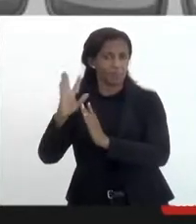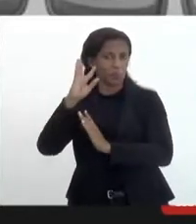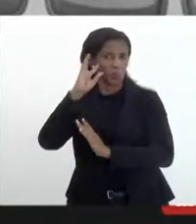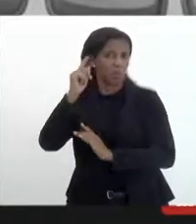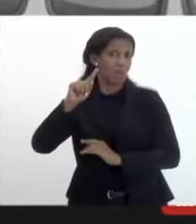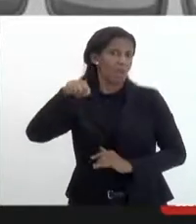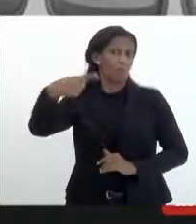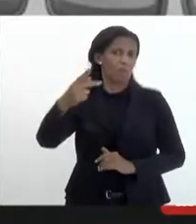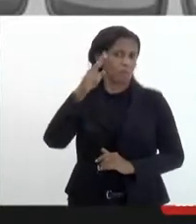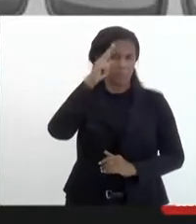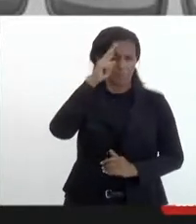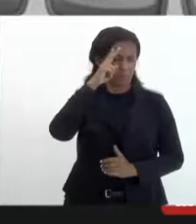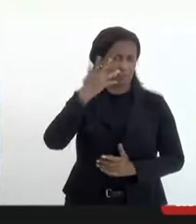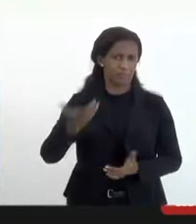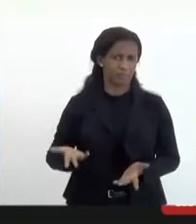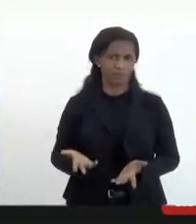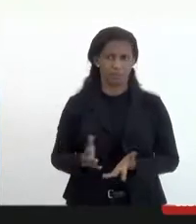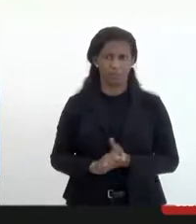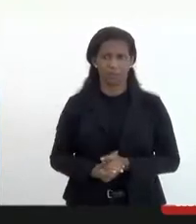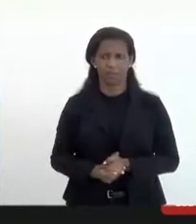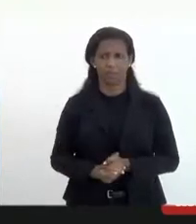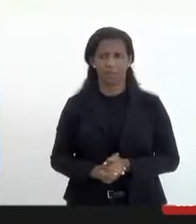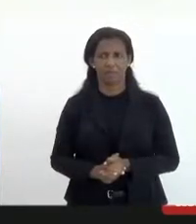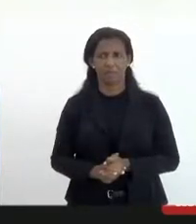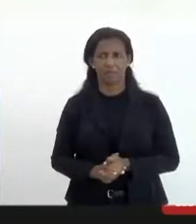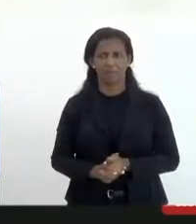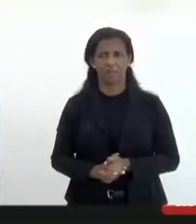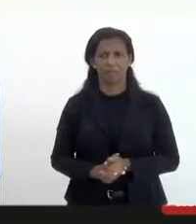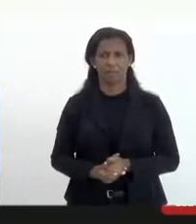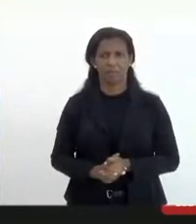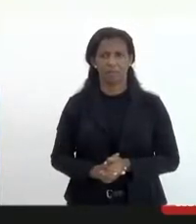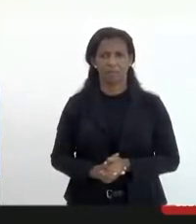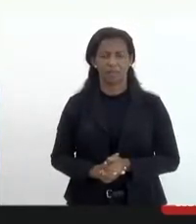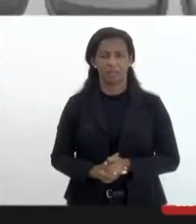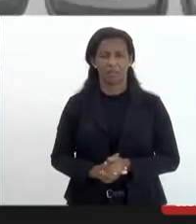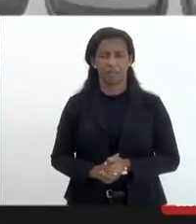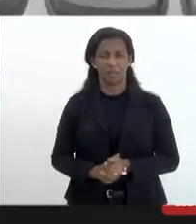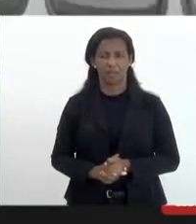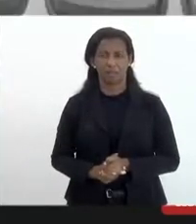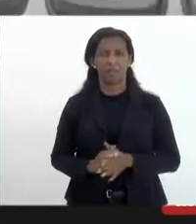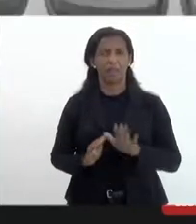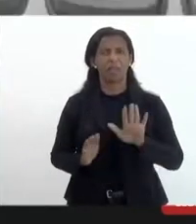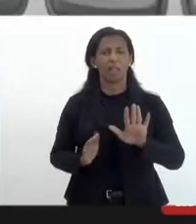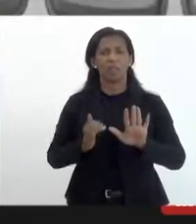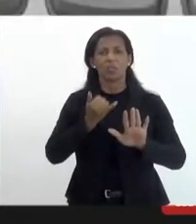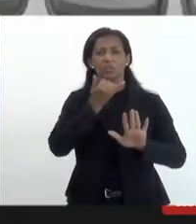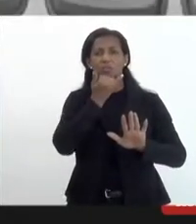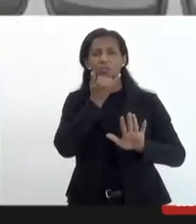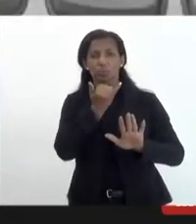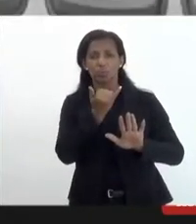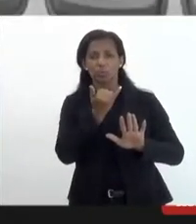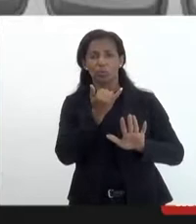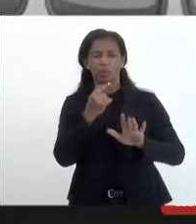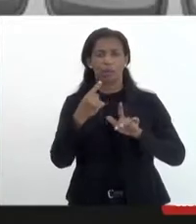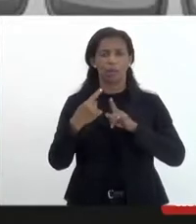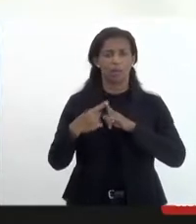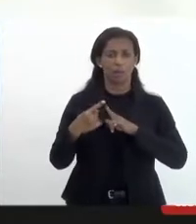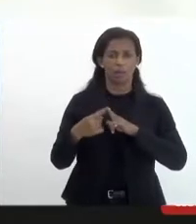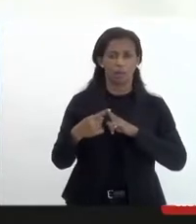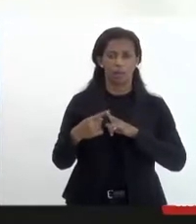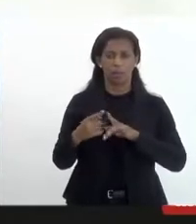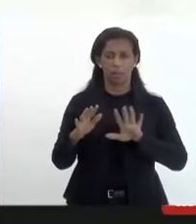próxima segunda-feira. Não, mas porque o ambiente. É porque, desculpe, deputado, o ambiente não mudou.